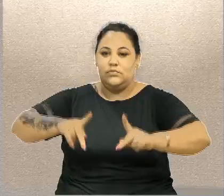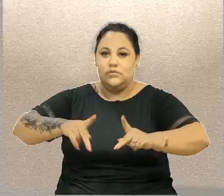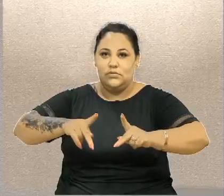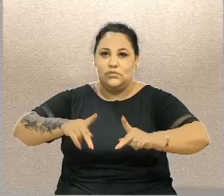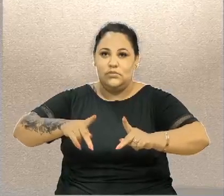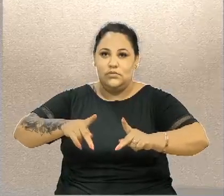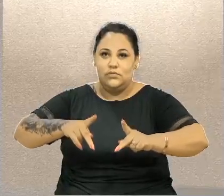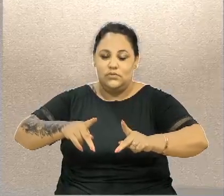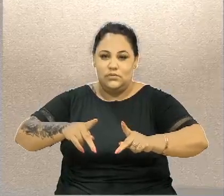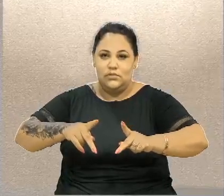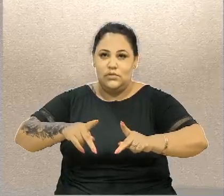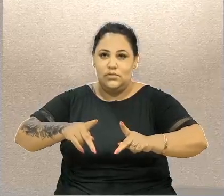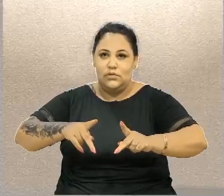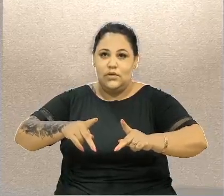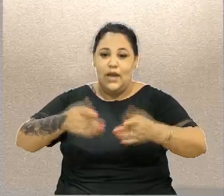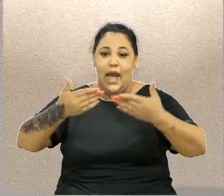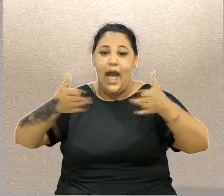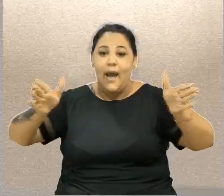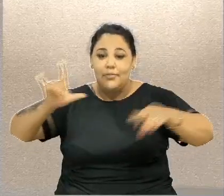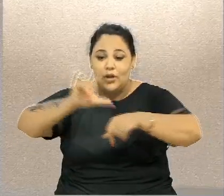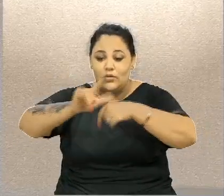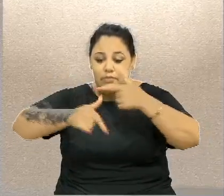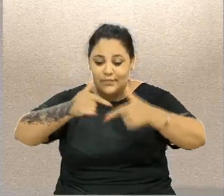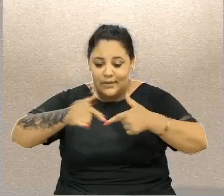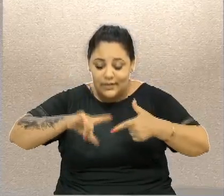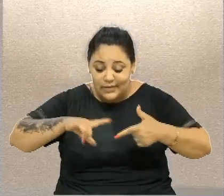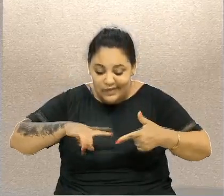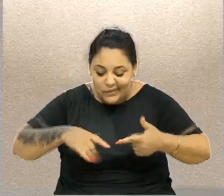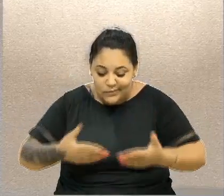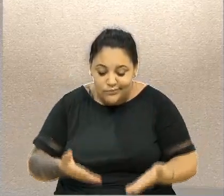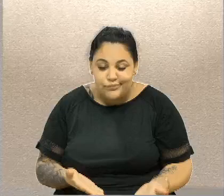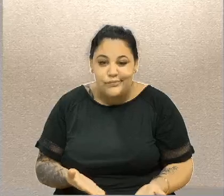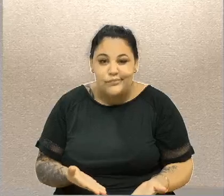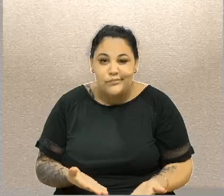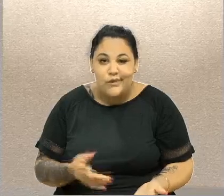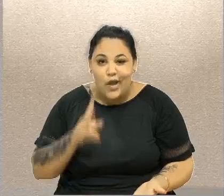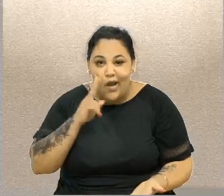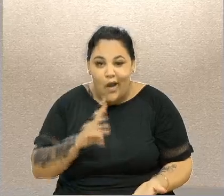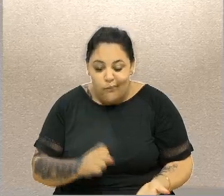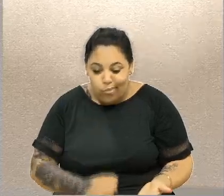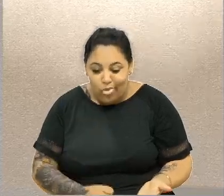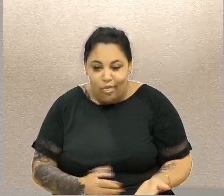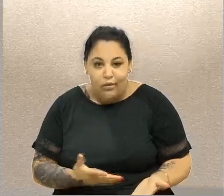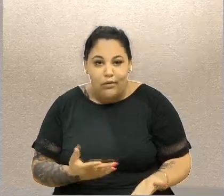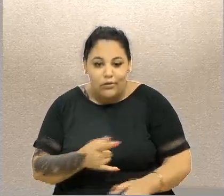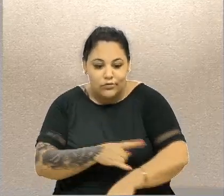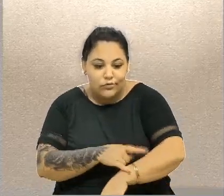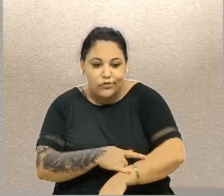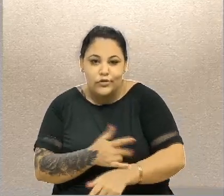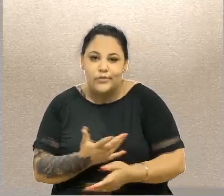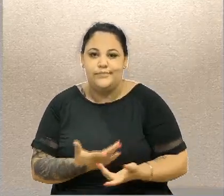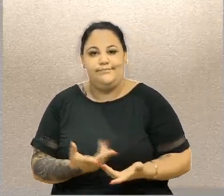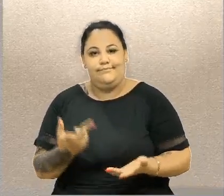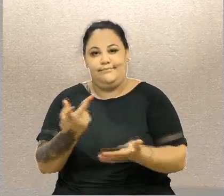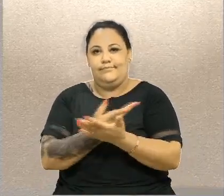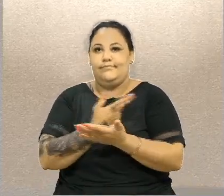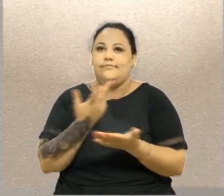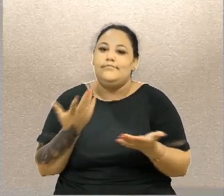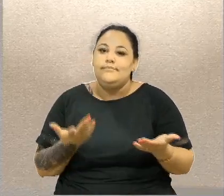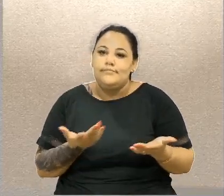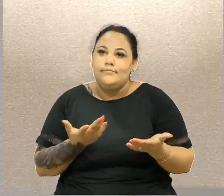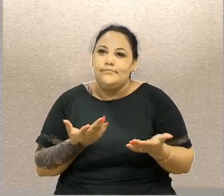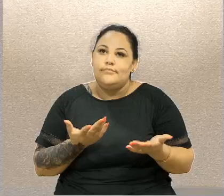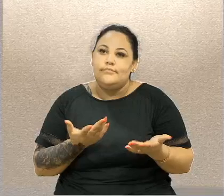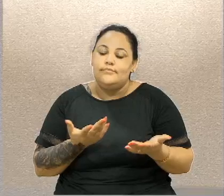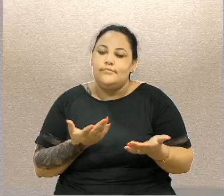frente da porta, e que é ingrato, né? Porque estão gerando emprego, estão gerando receita para a cidade através